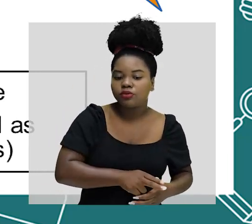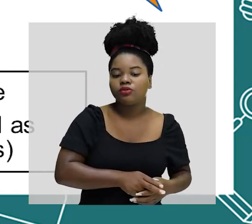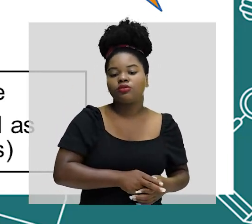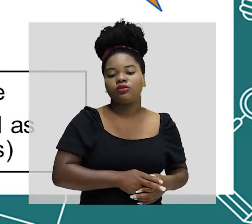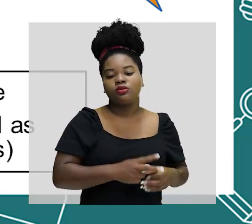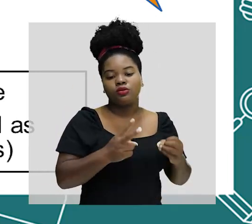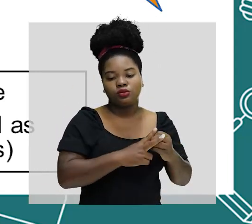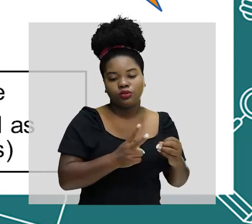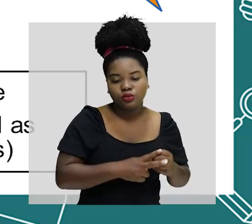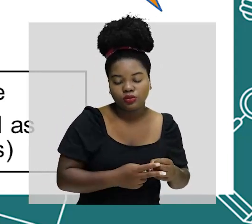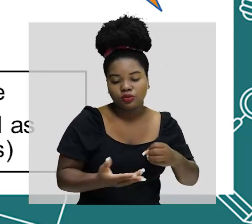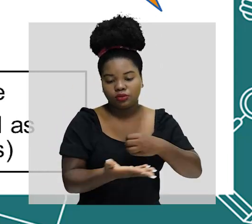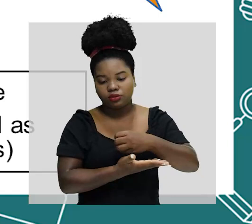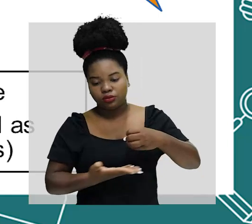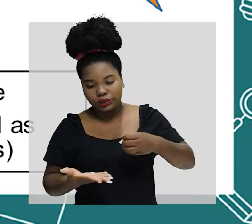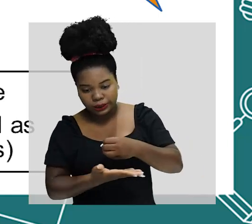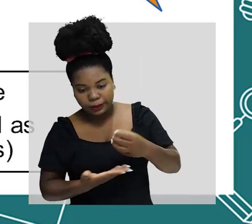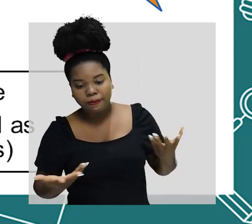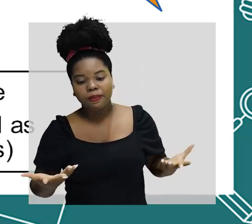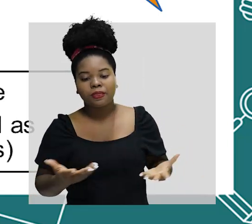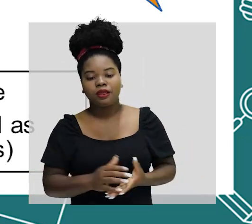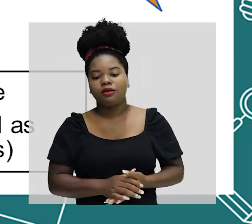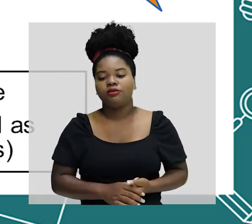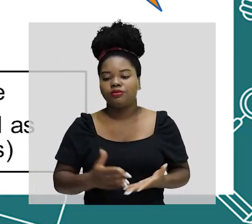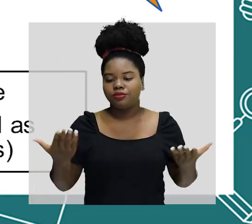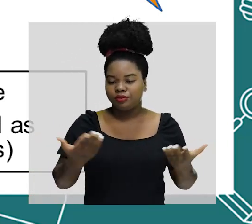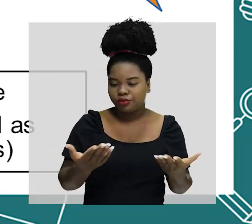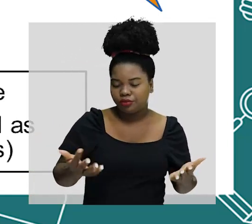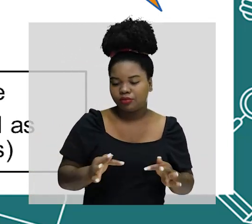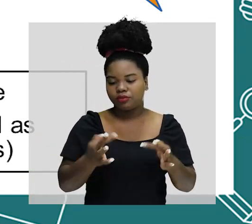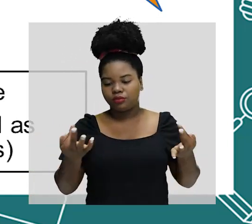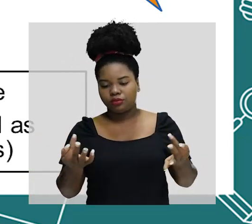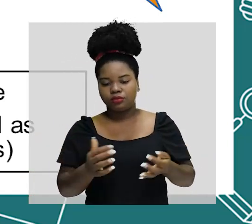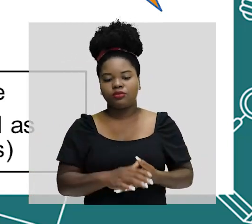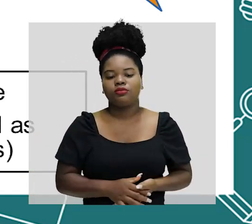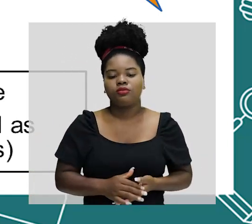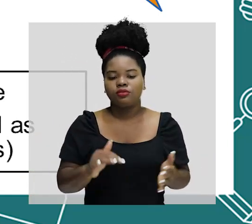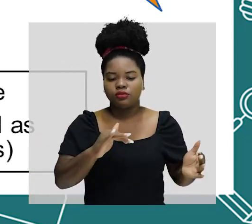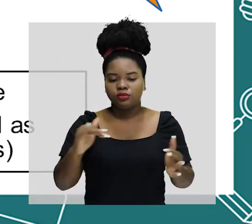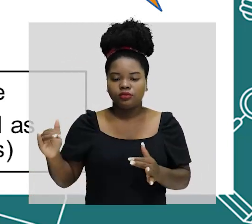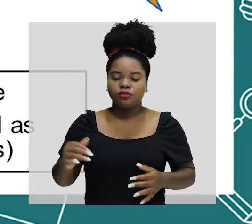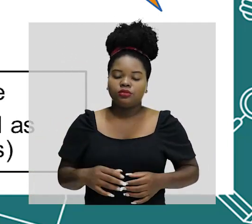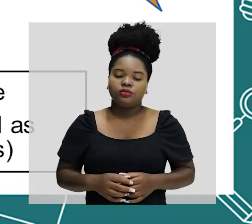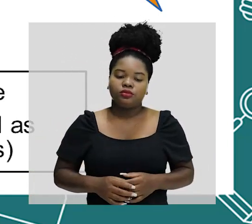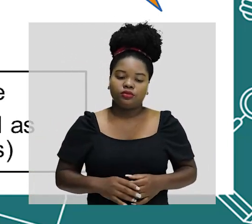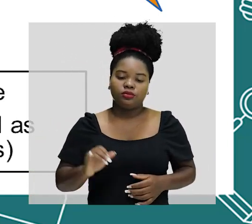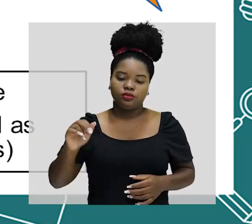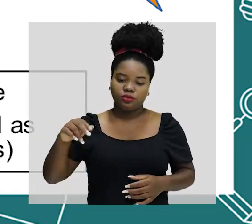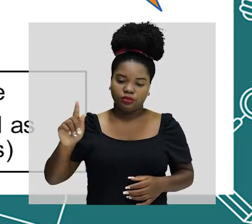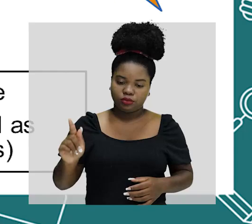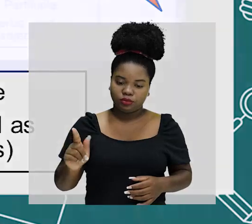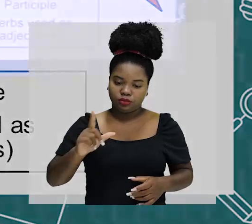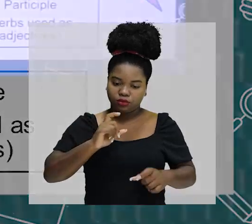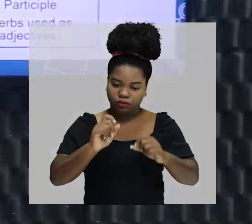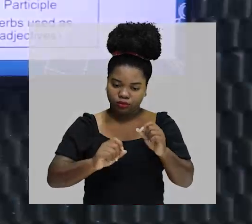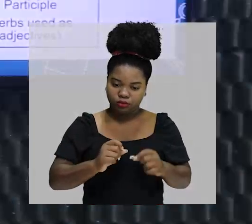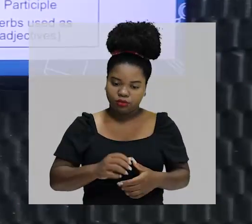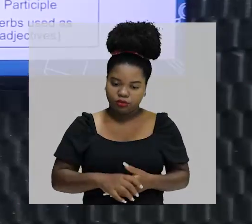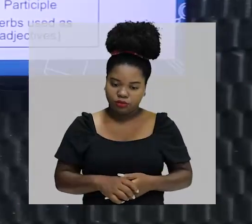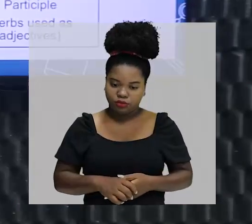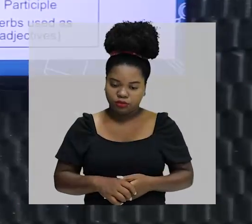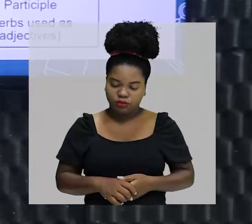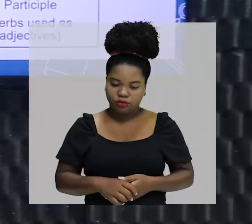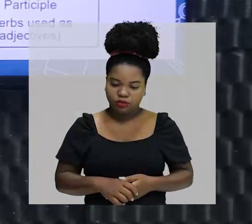formas básicas, tá? Na forma do presente simples e etc. Esse sufixo ing, além